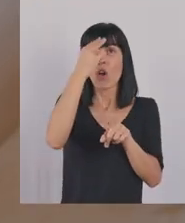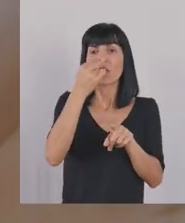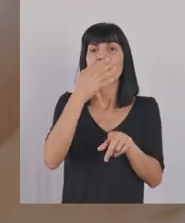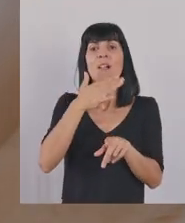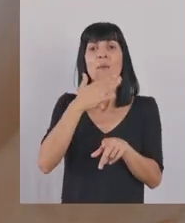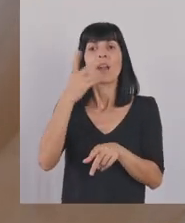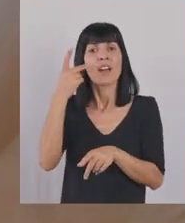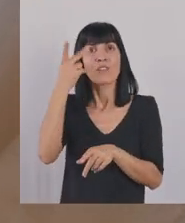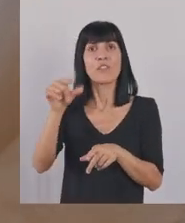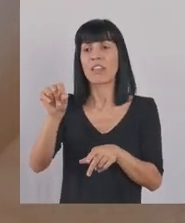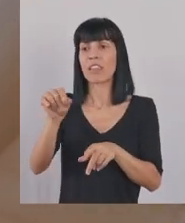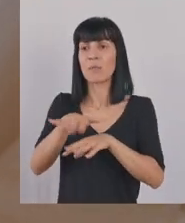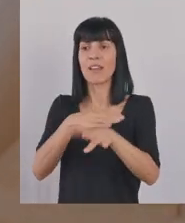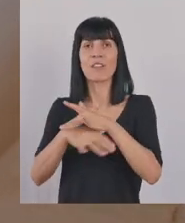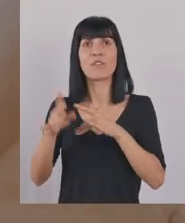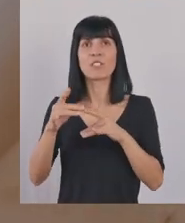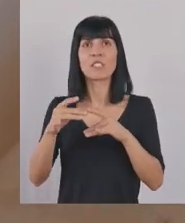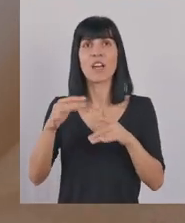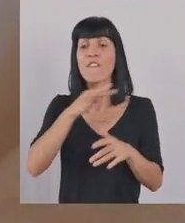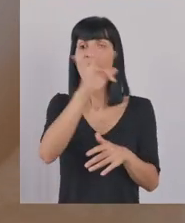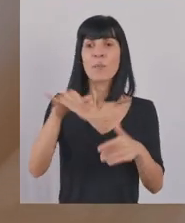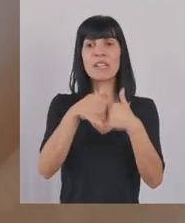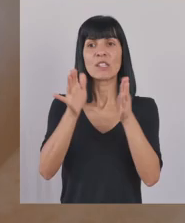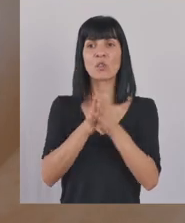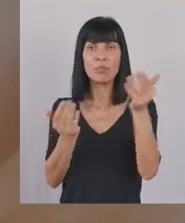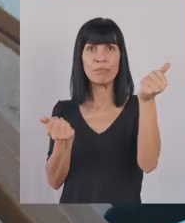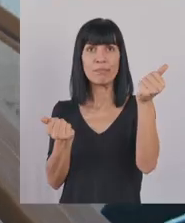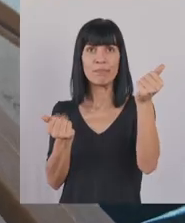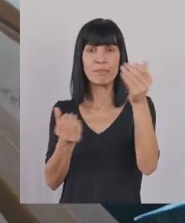tinha em Castelo Branco também fazia, toda a nossa família fazia adubos.